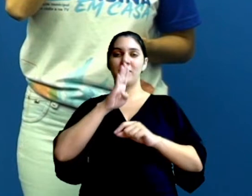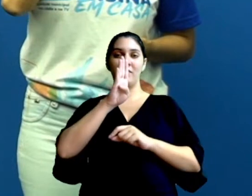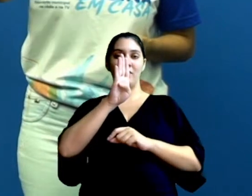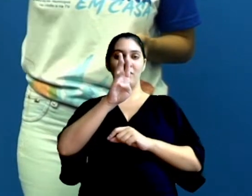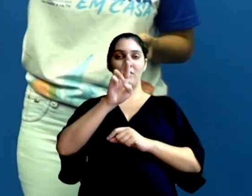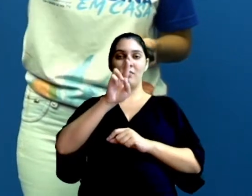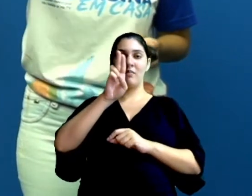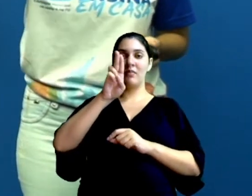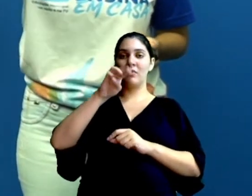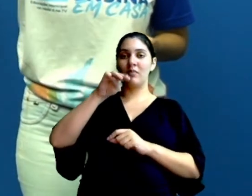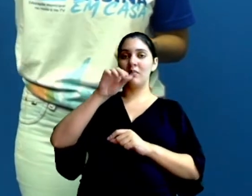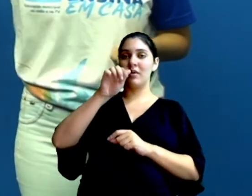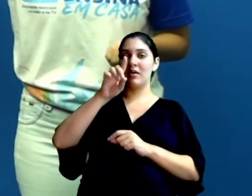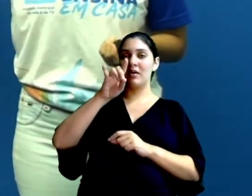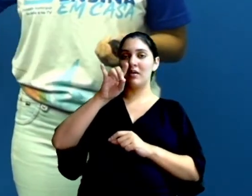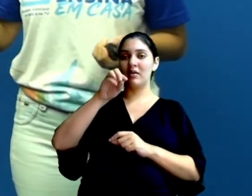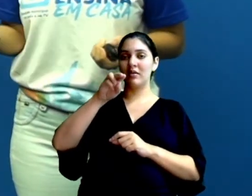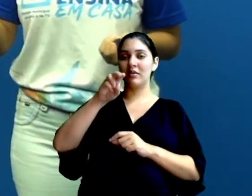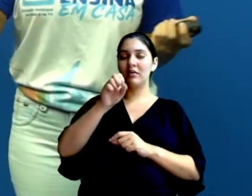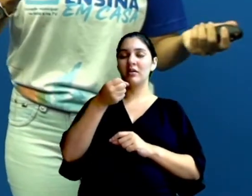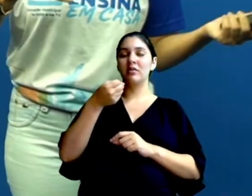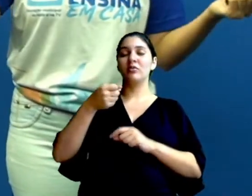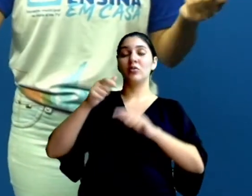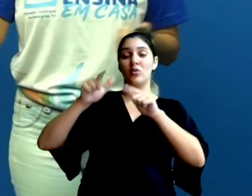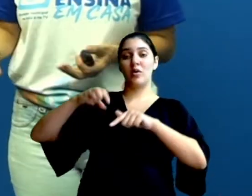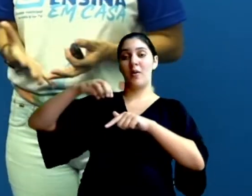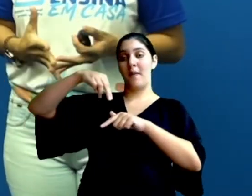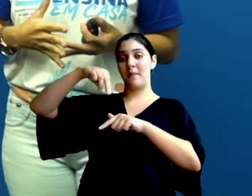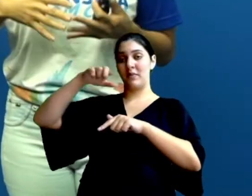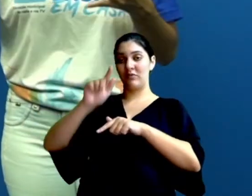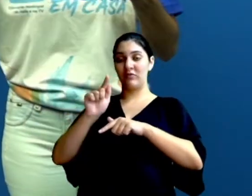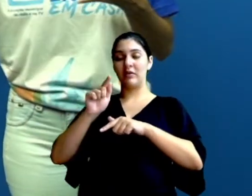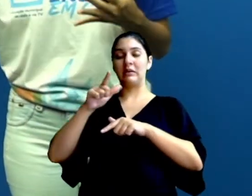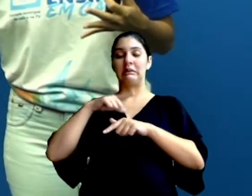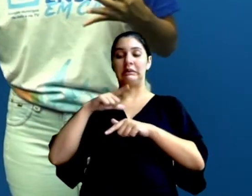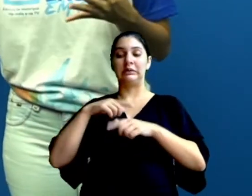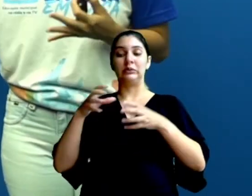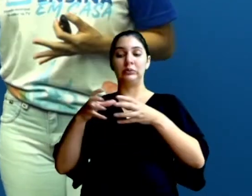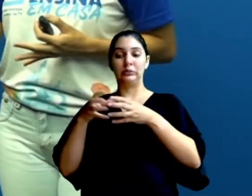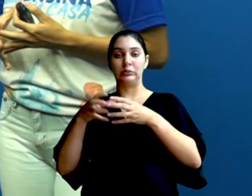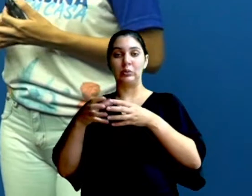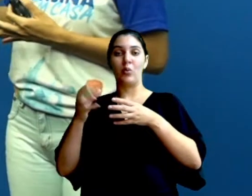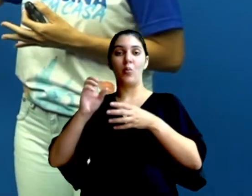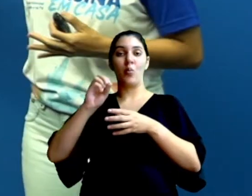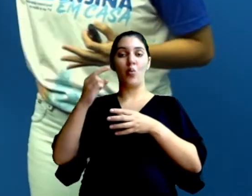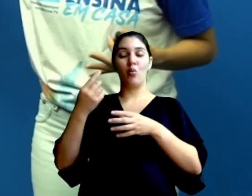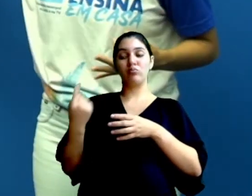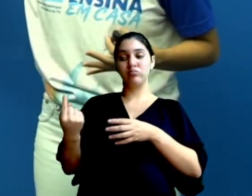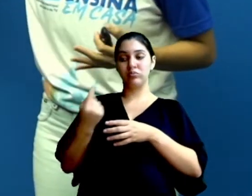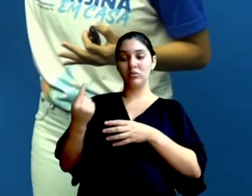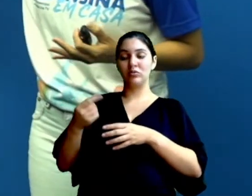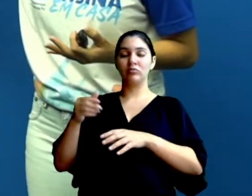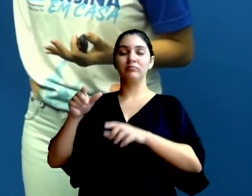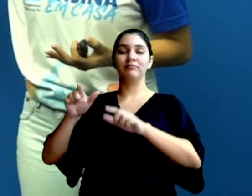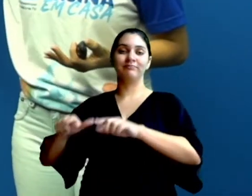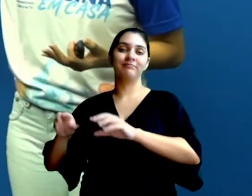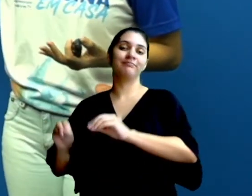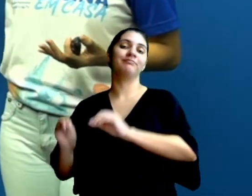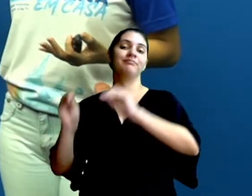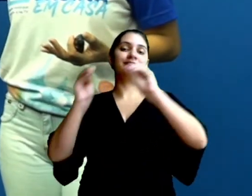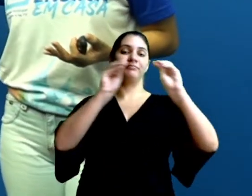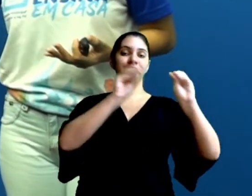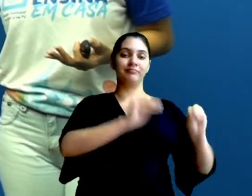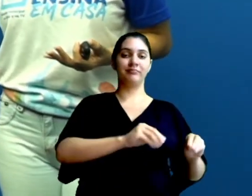Minas Gerais, pode ser um fator que pode levar um grupo ou indivíduos a se deslocarem. Questões